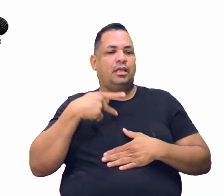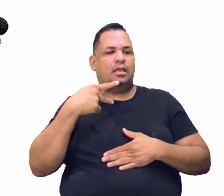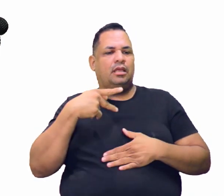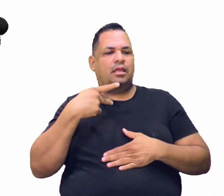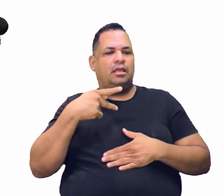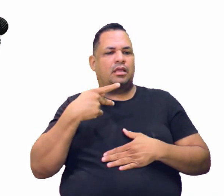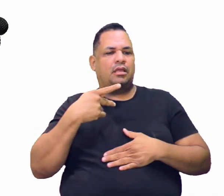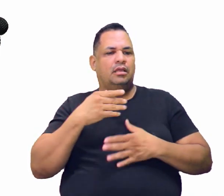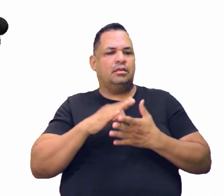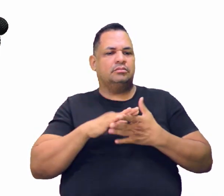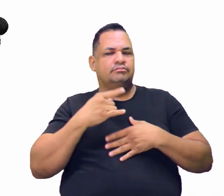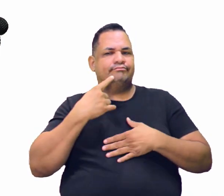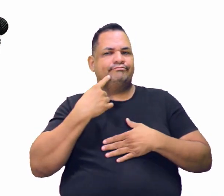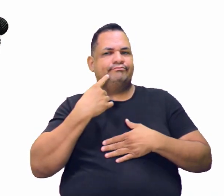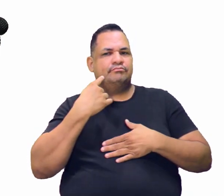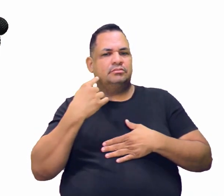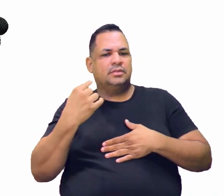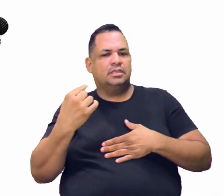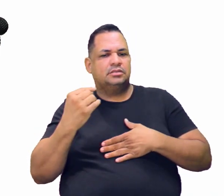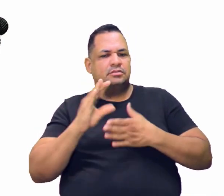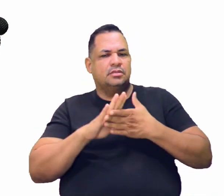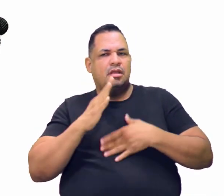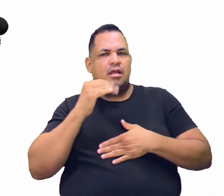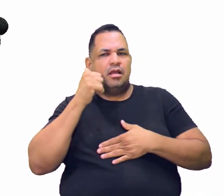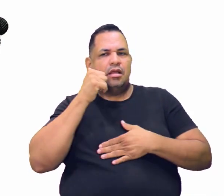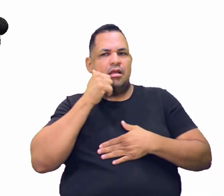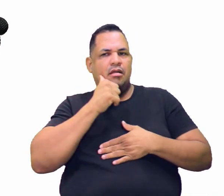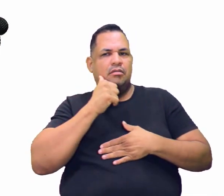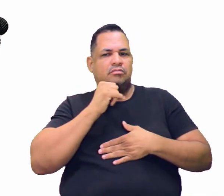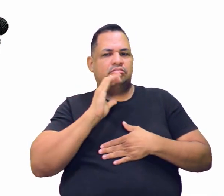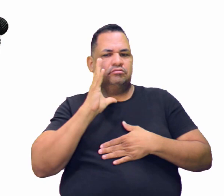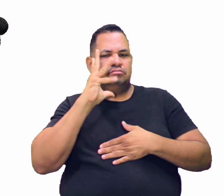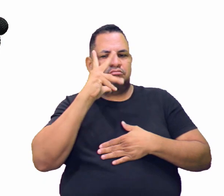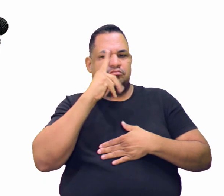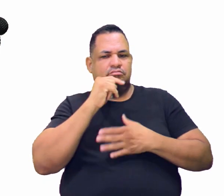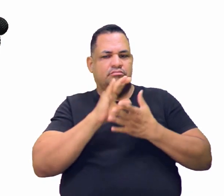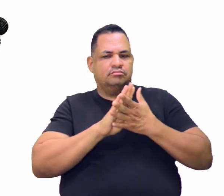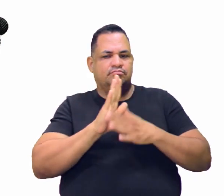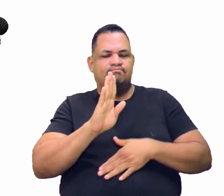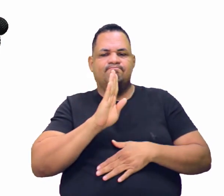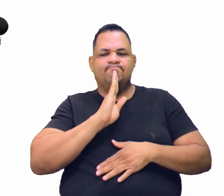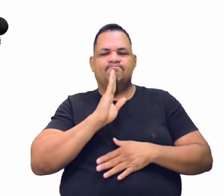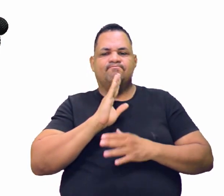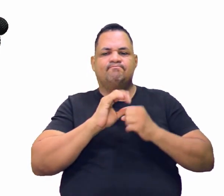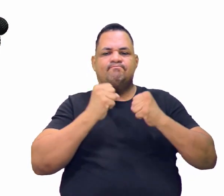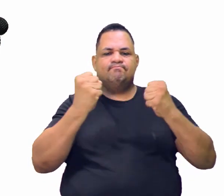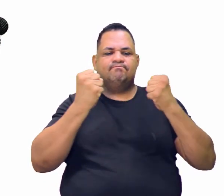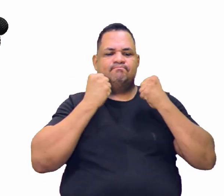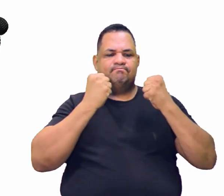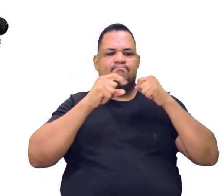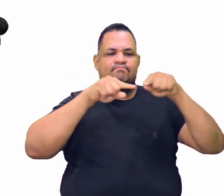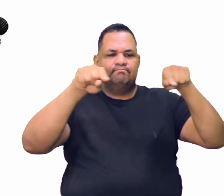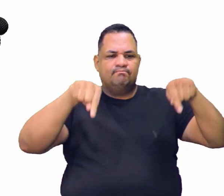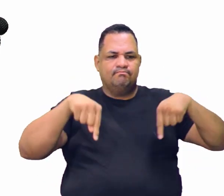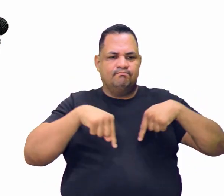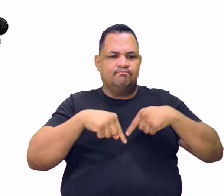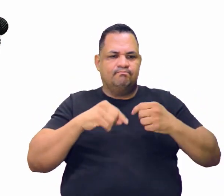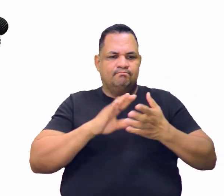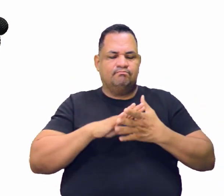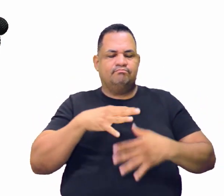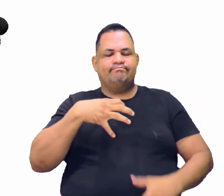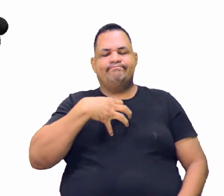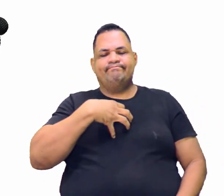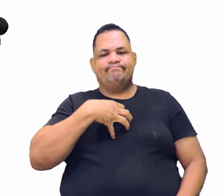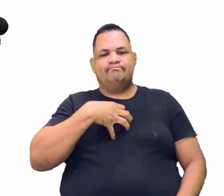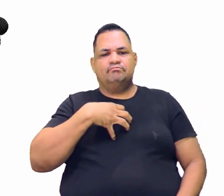ele está saindo com uma bonitona que conheceu na academia? Sinto muito. Tudo bem, já me